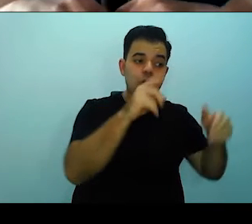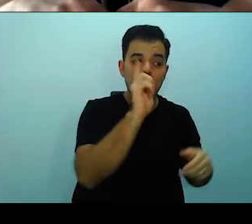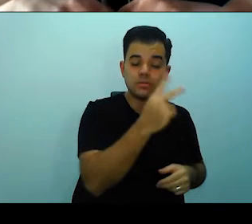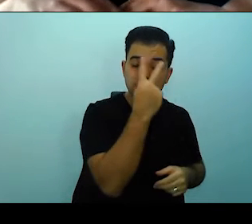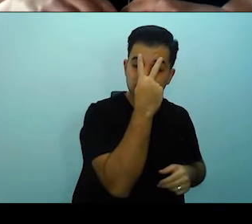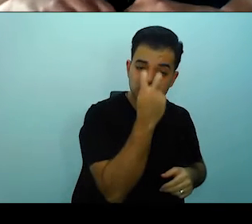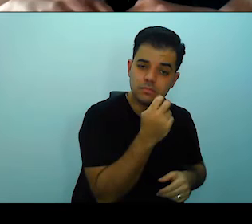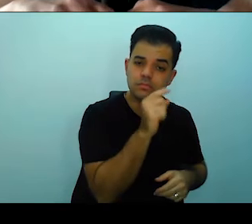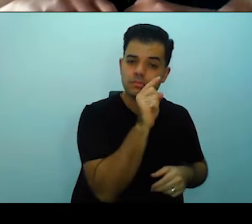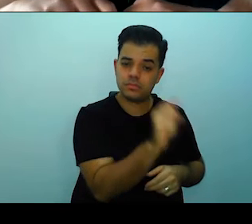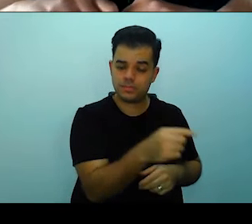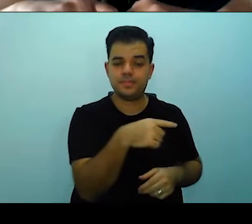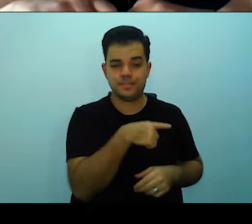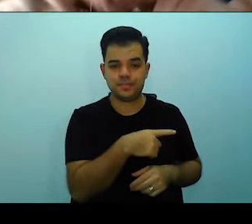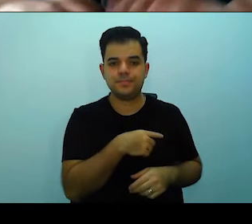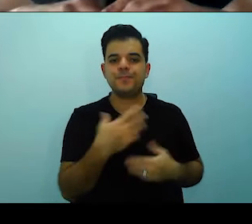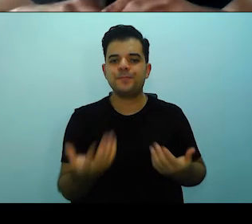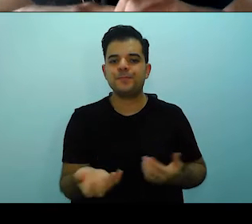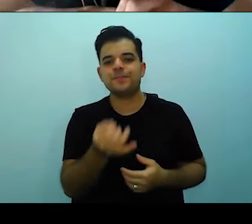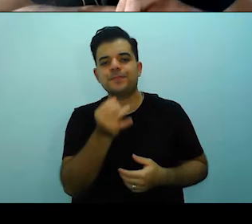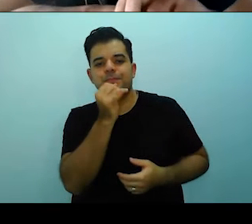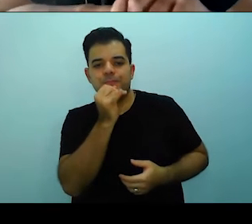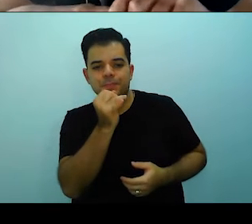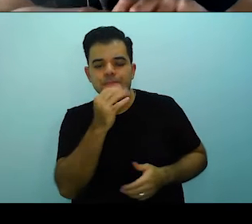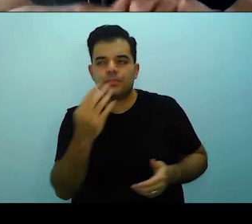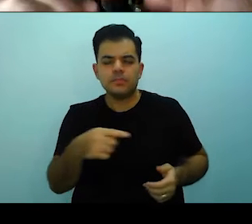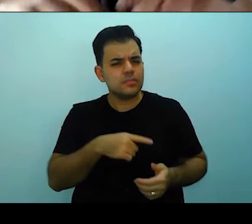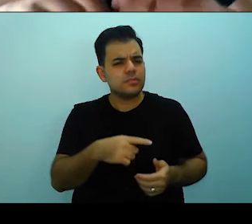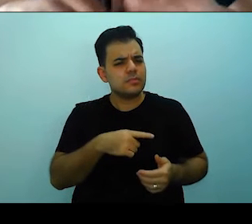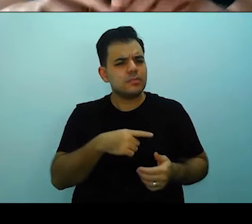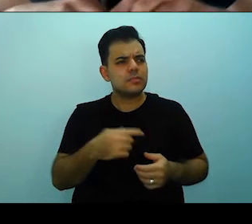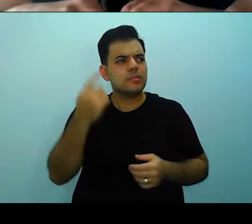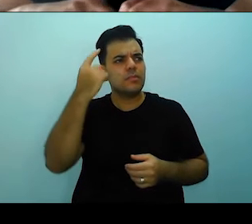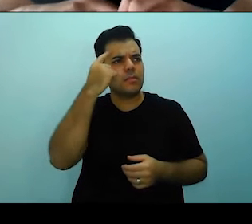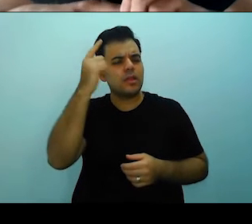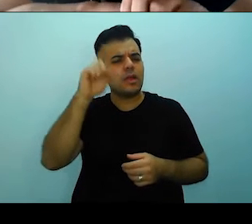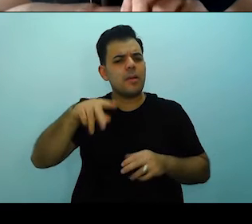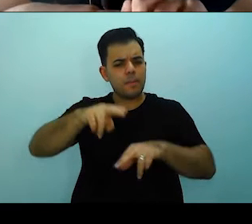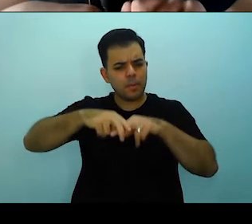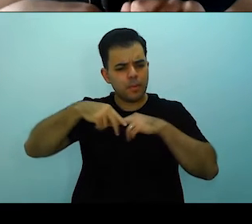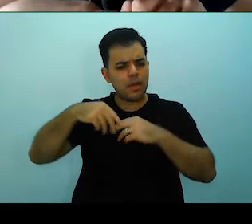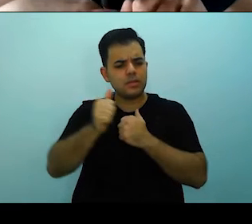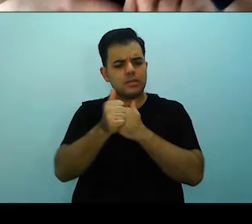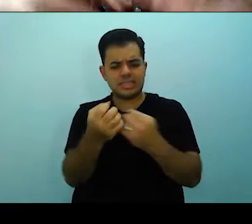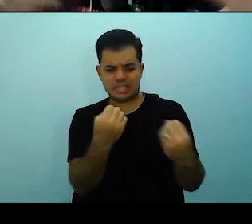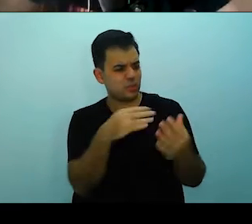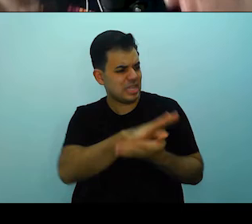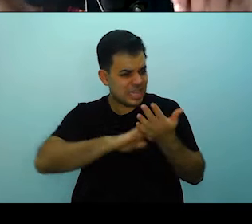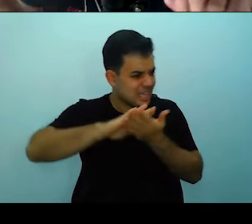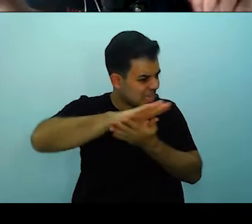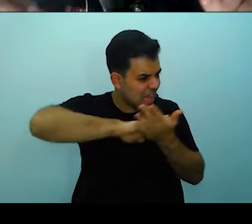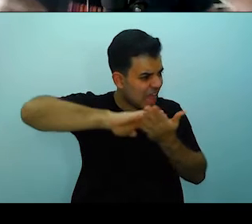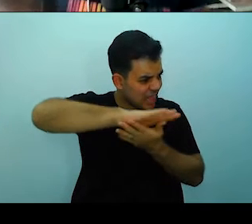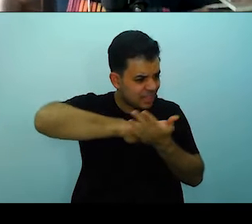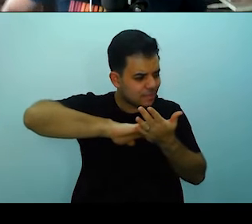por exemplo, tenho pontos a resolver por conta de ausência de fidedignidade semântica nesse contexto. E isso